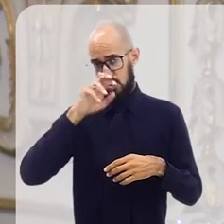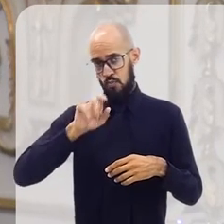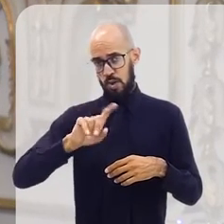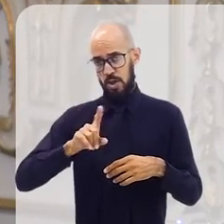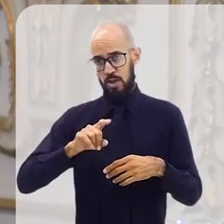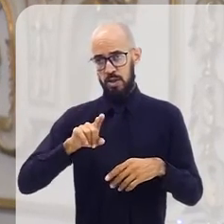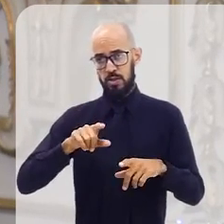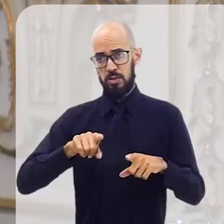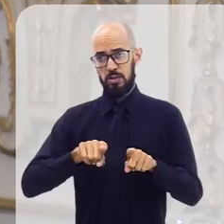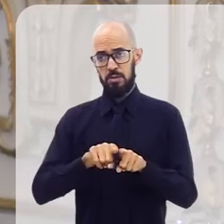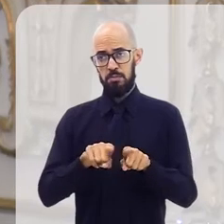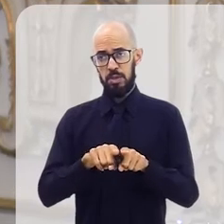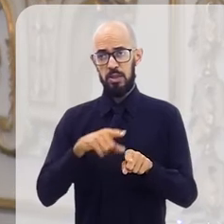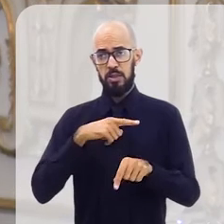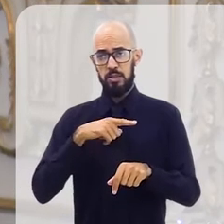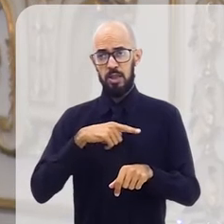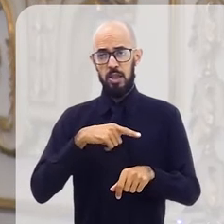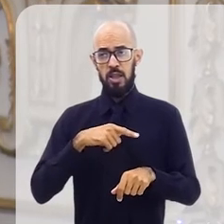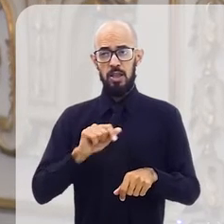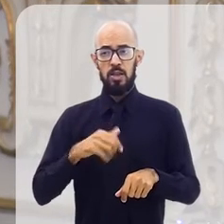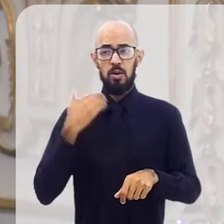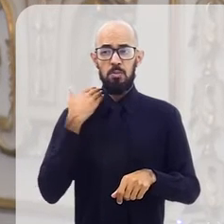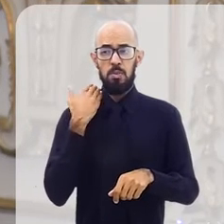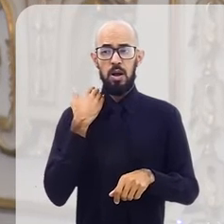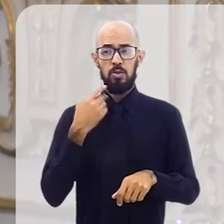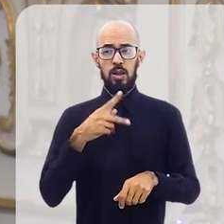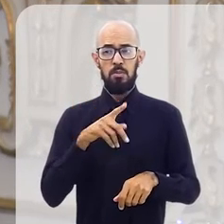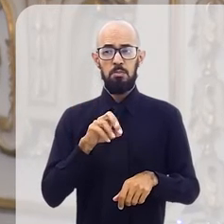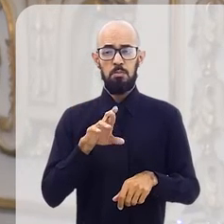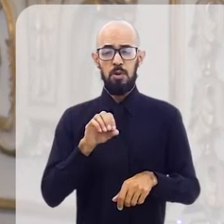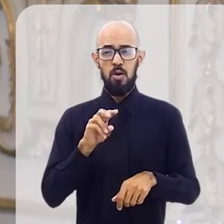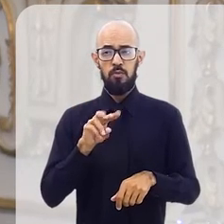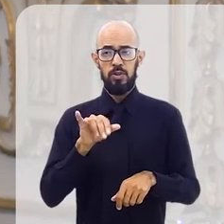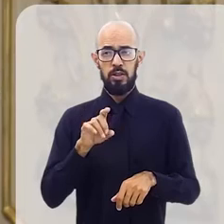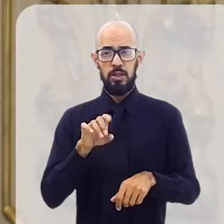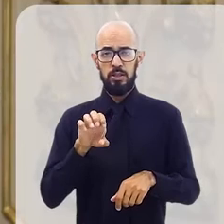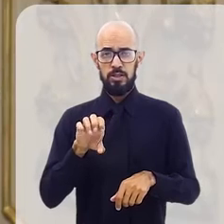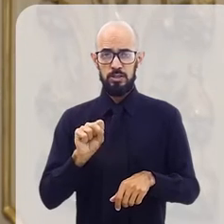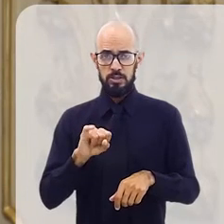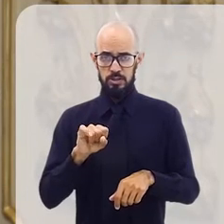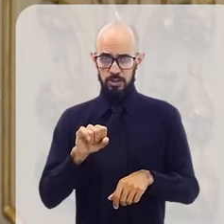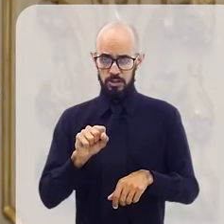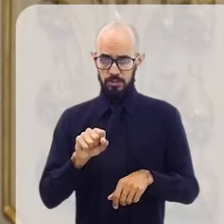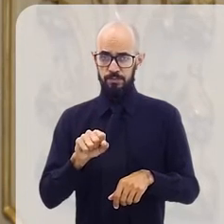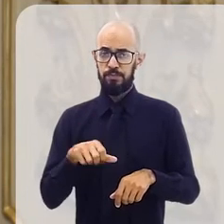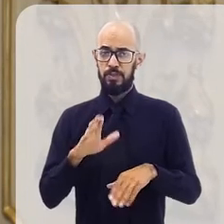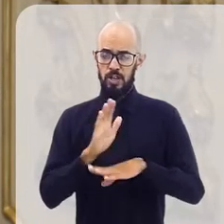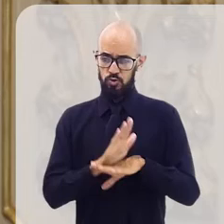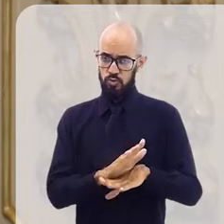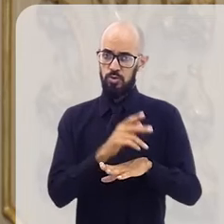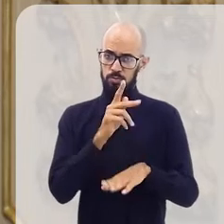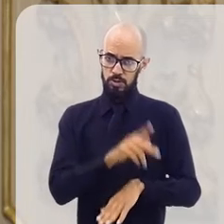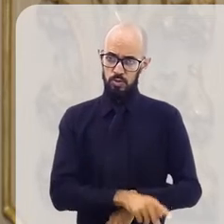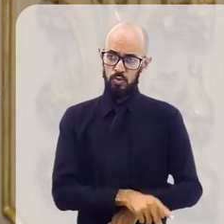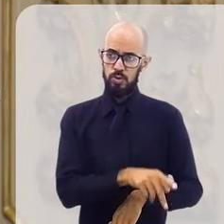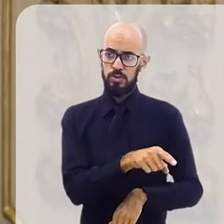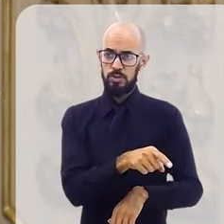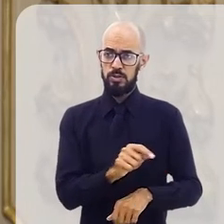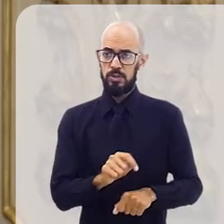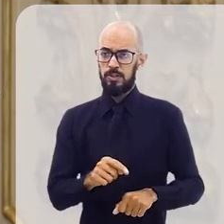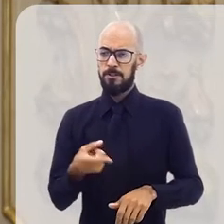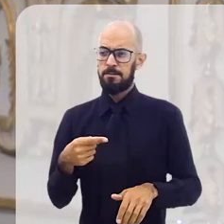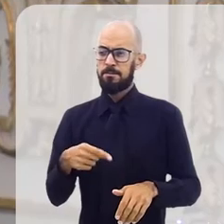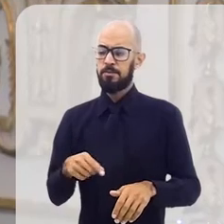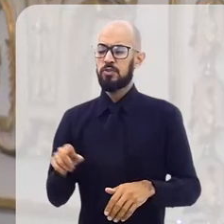hospital vocês têm por exemplo o banco da Providência que ajuda as pessoas que precisam vocês têm